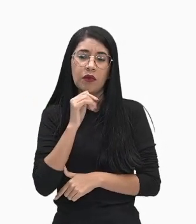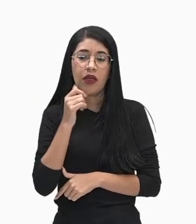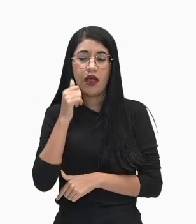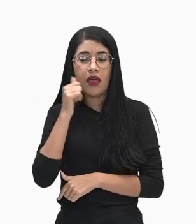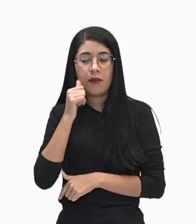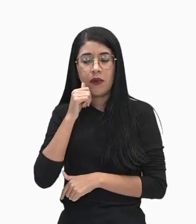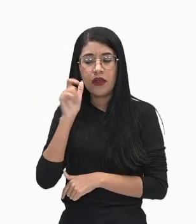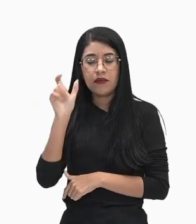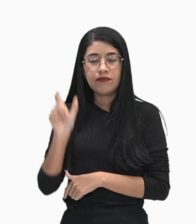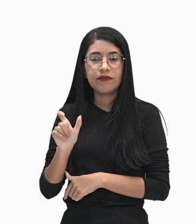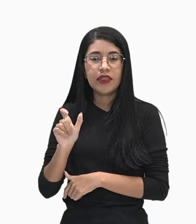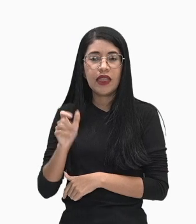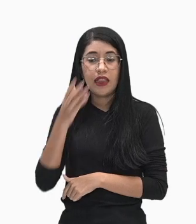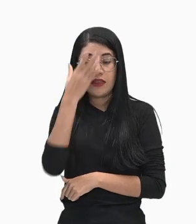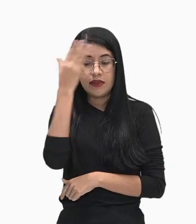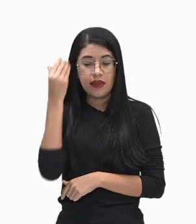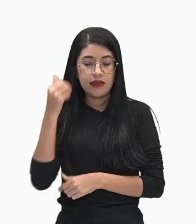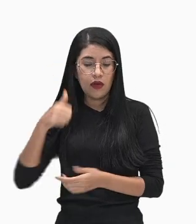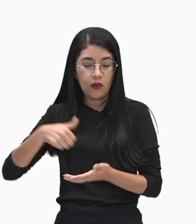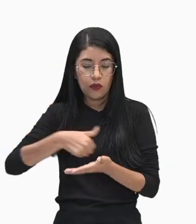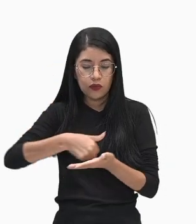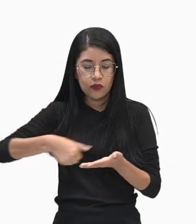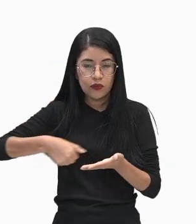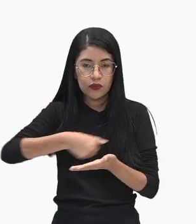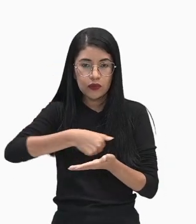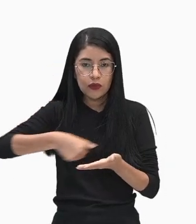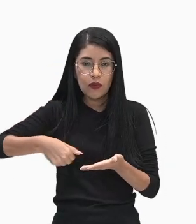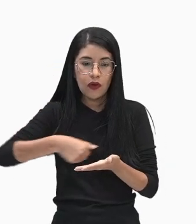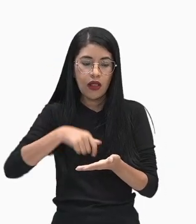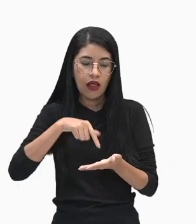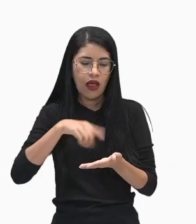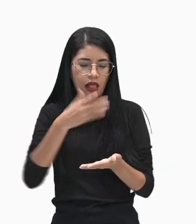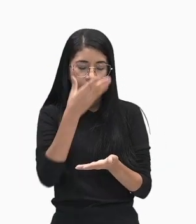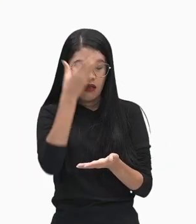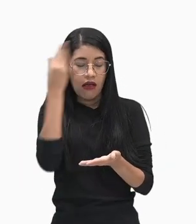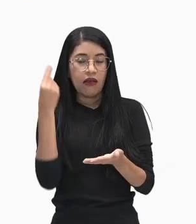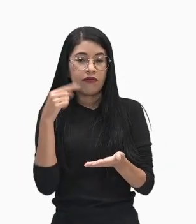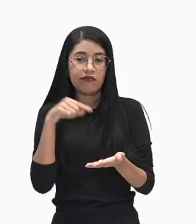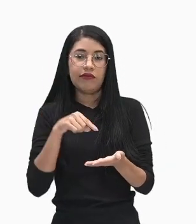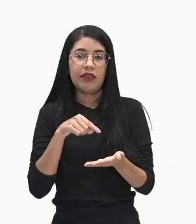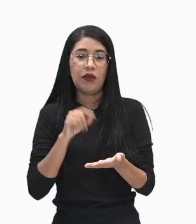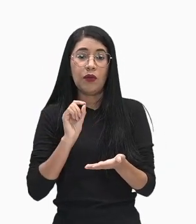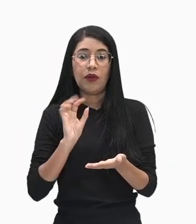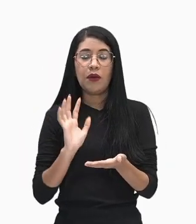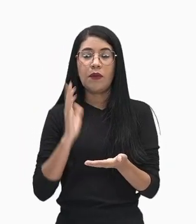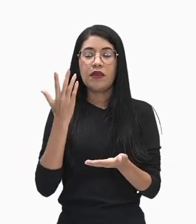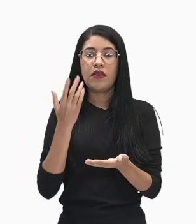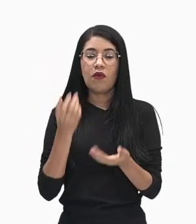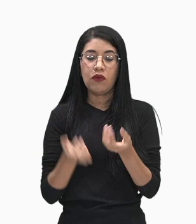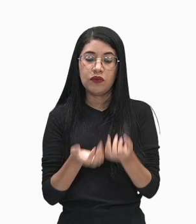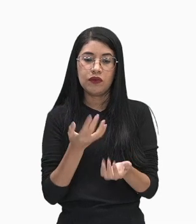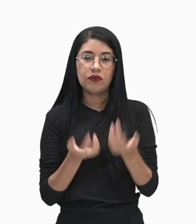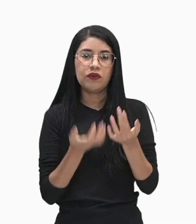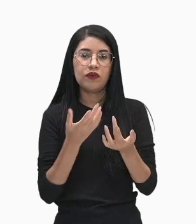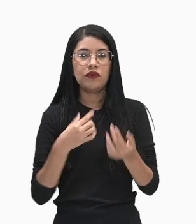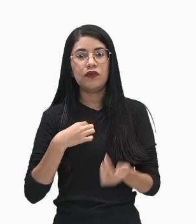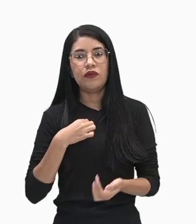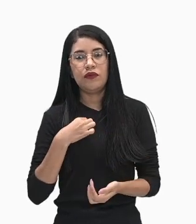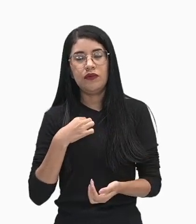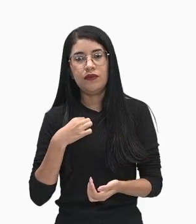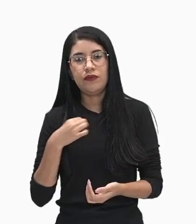esqueceu o ferro elétrico em cima da tábua de passar, e aí olha só o que aconteceu, queimou a roupa,